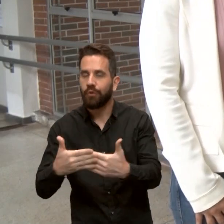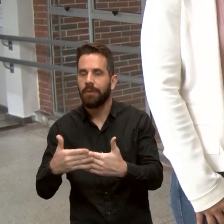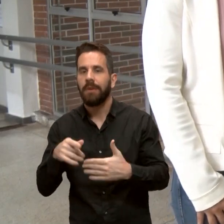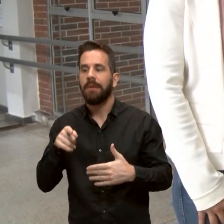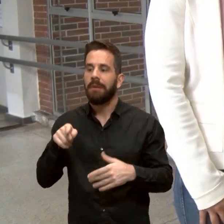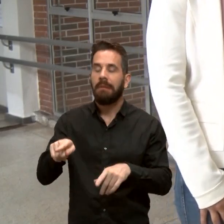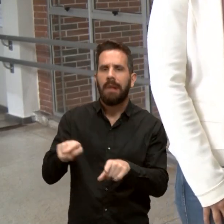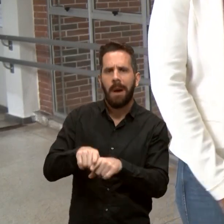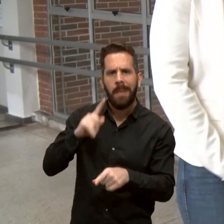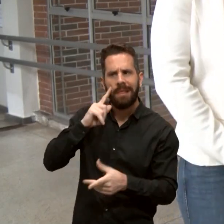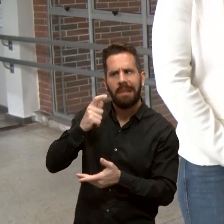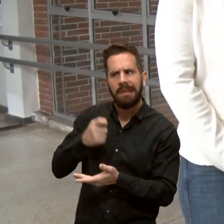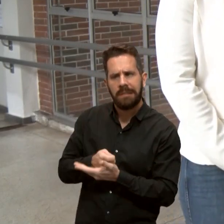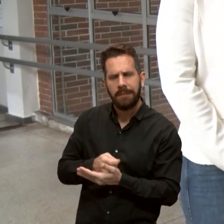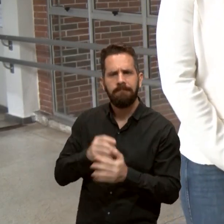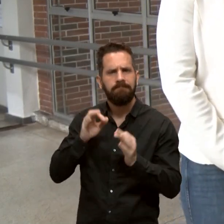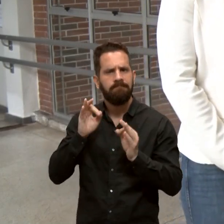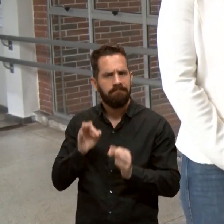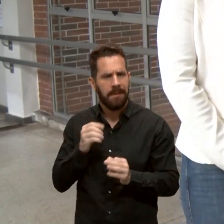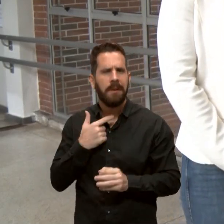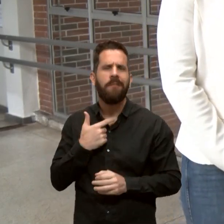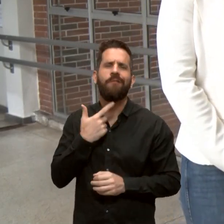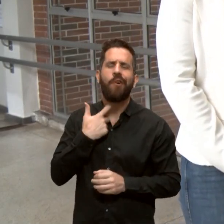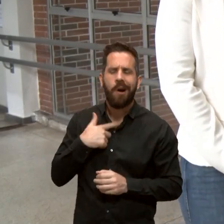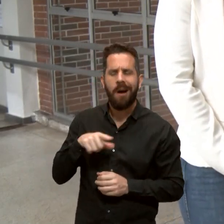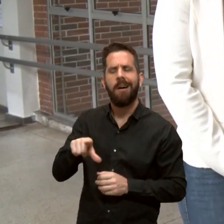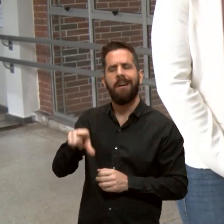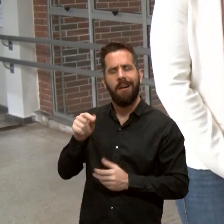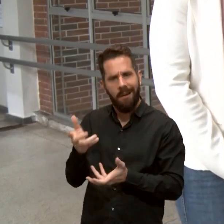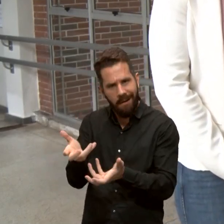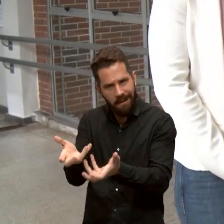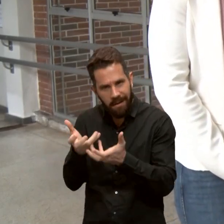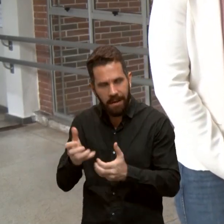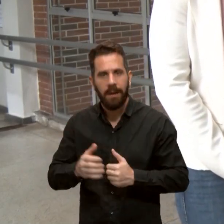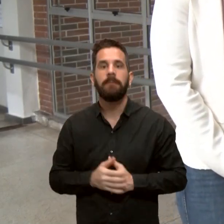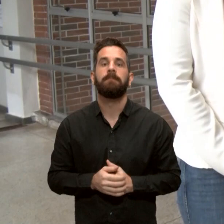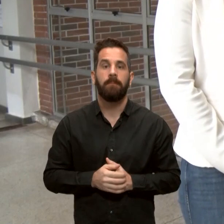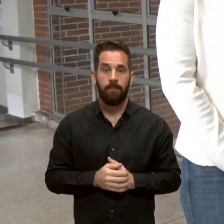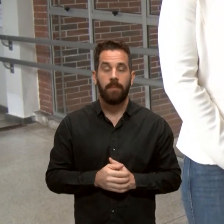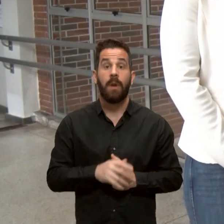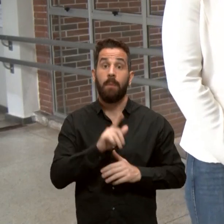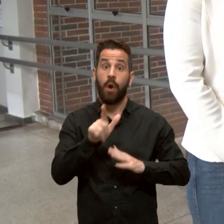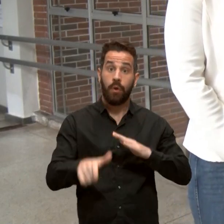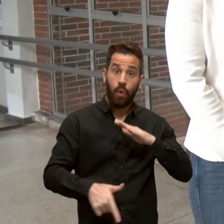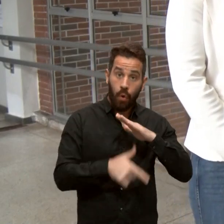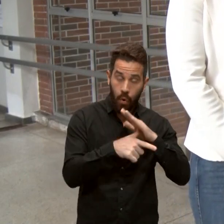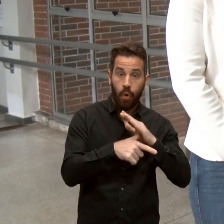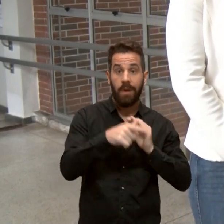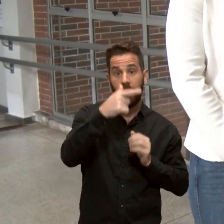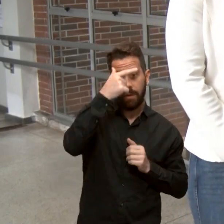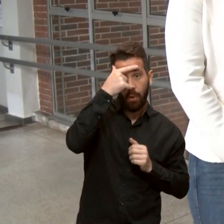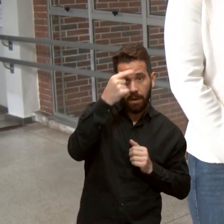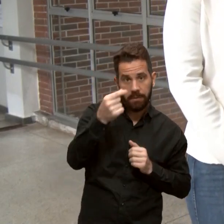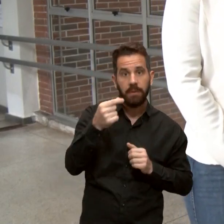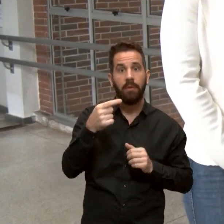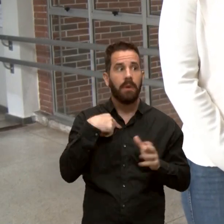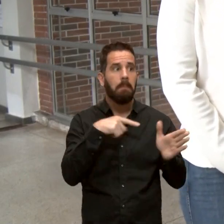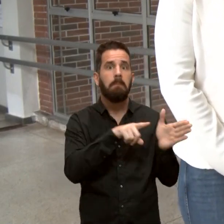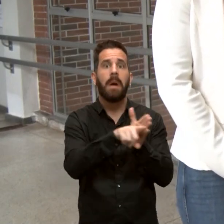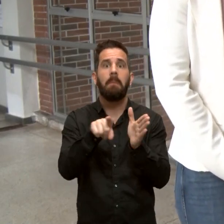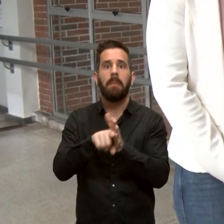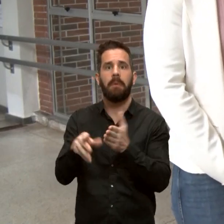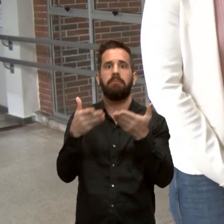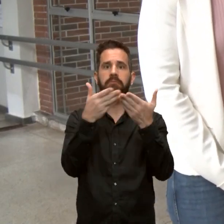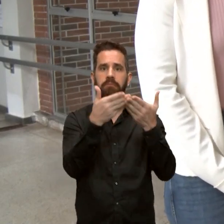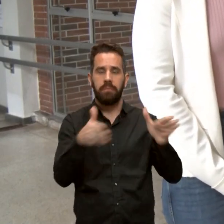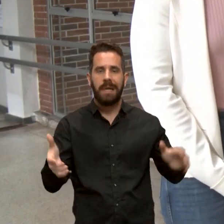mesmo que a gente realmente quer. E a Pró-Reitoria de Graduação está realizando uma consulta pública com os mais de